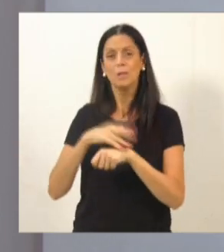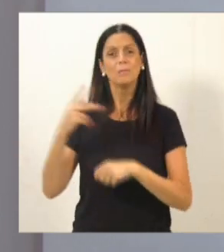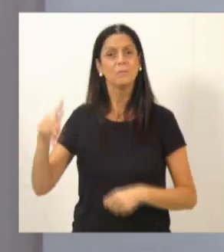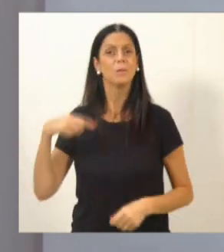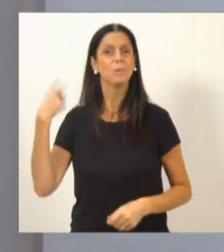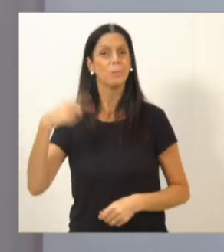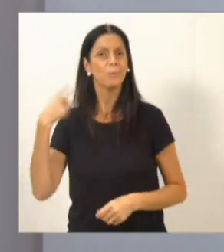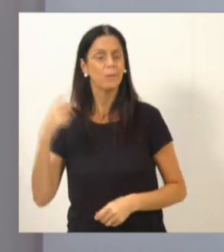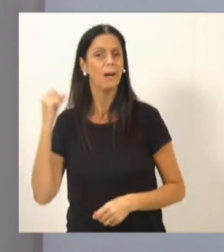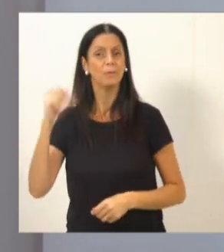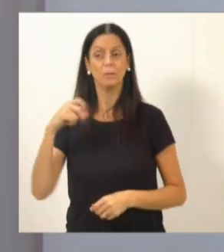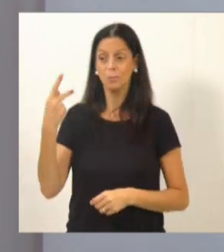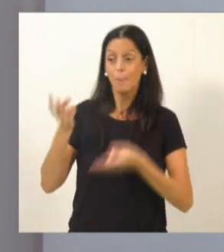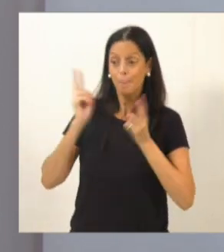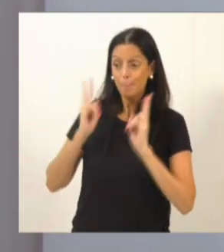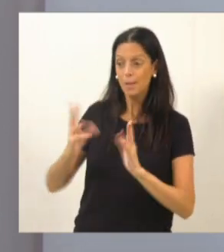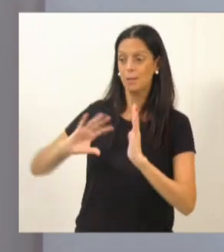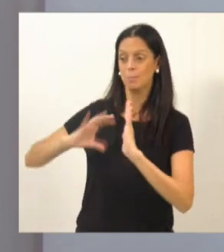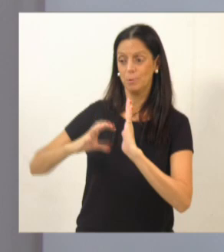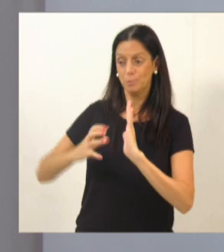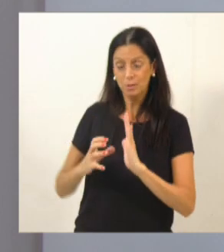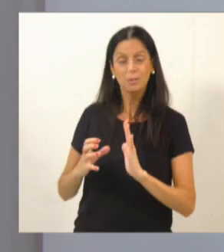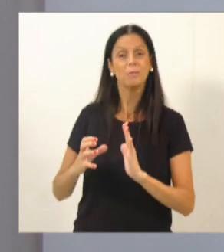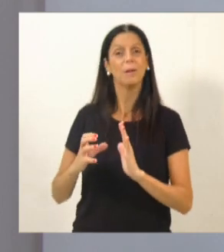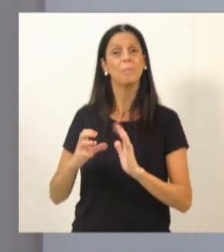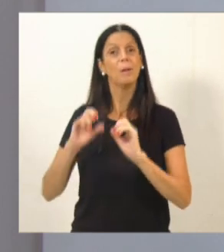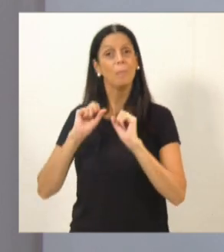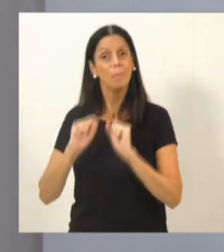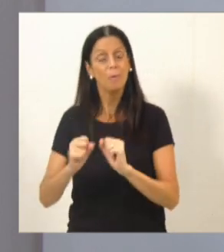partidos, senadores dos seus partidos, para primeiro